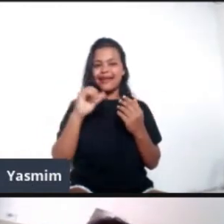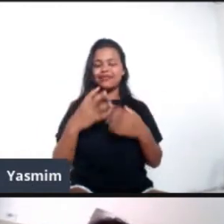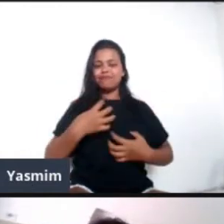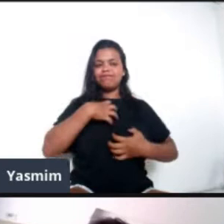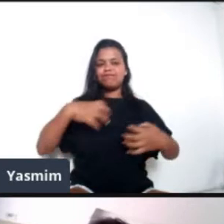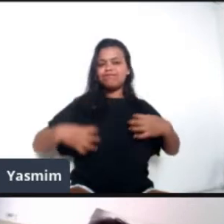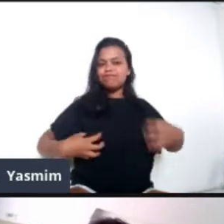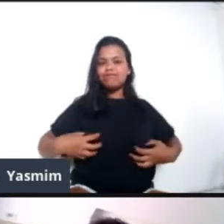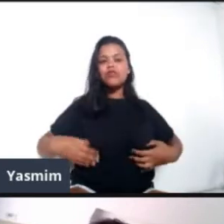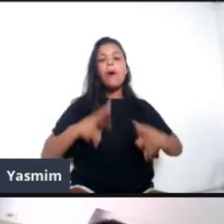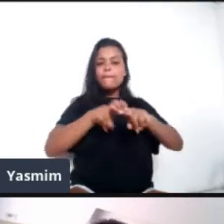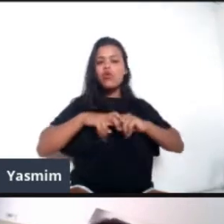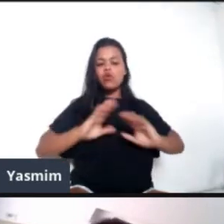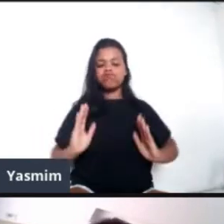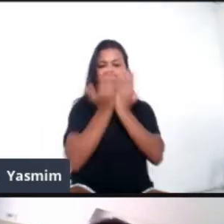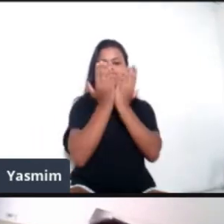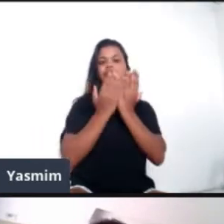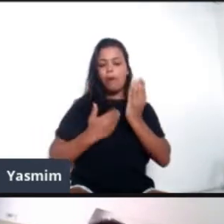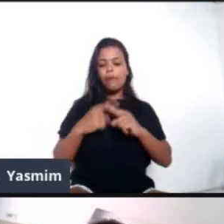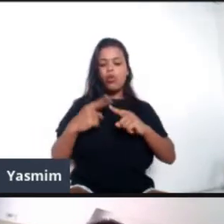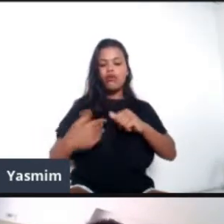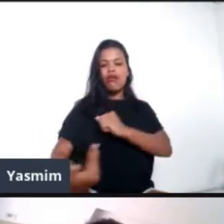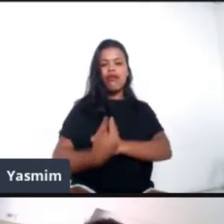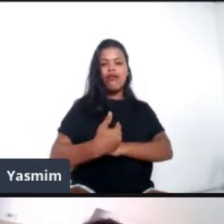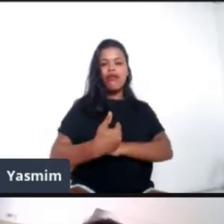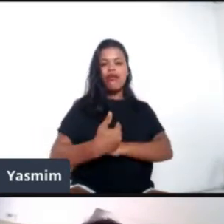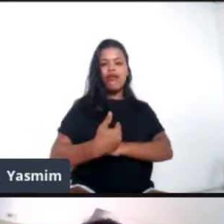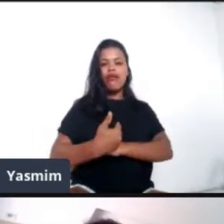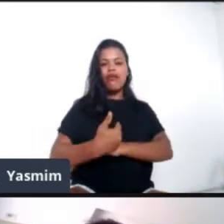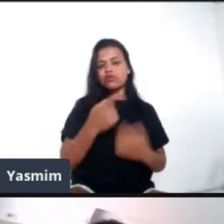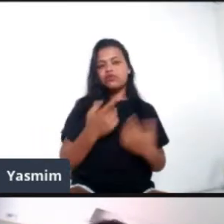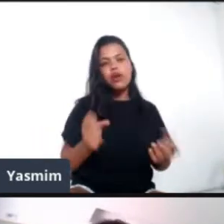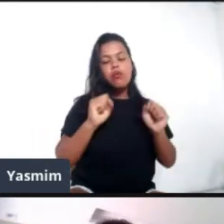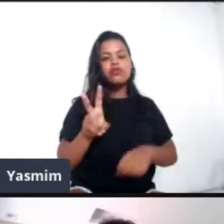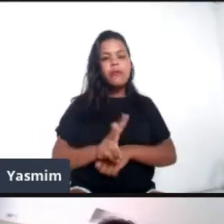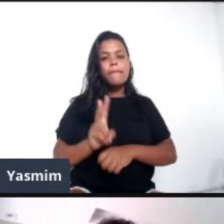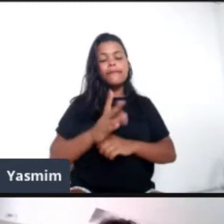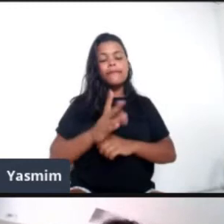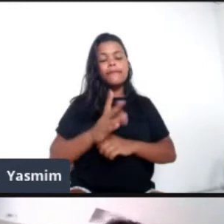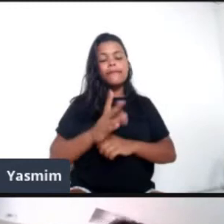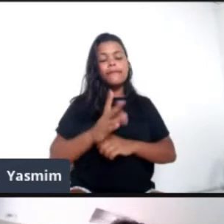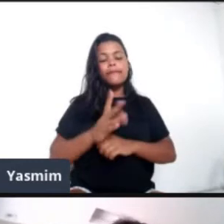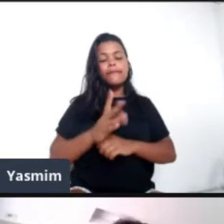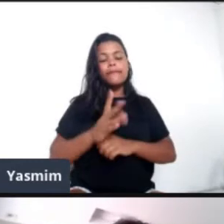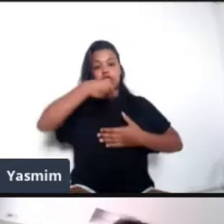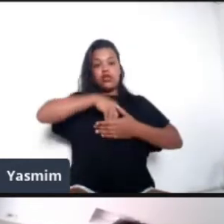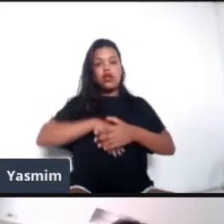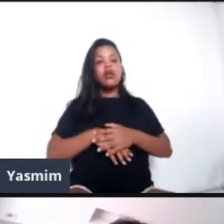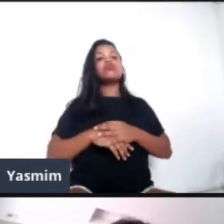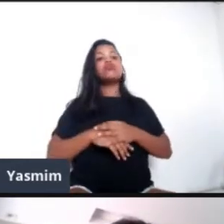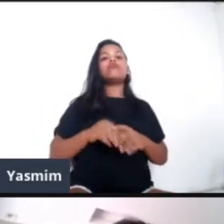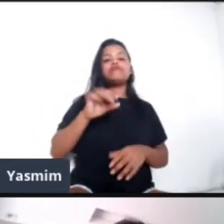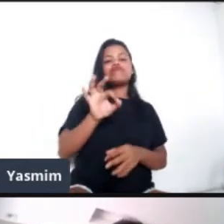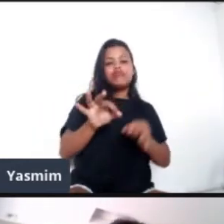pequenas diferenças mais grosseiras. Elas conseguem perceber, por exemplo, se é uma bactéria, se é um fungo, se é